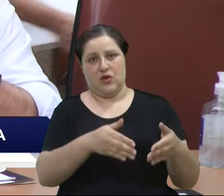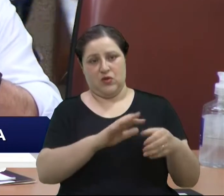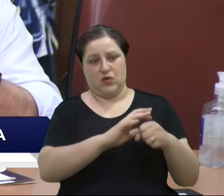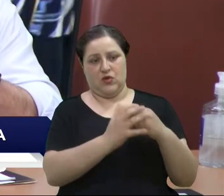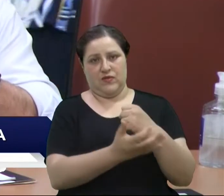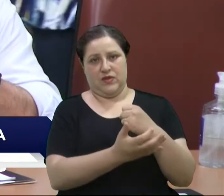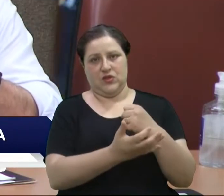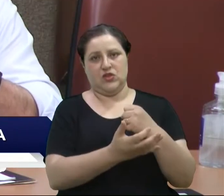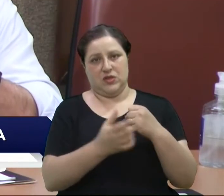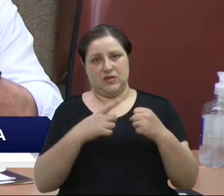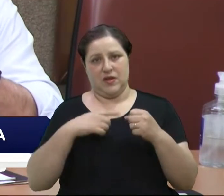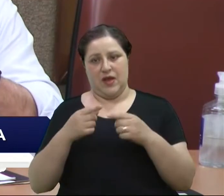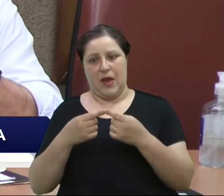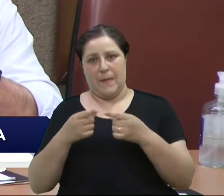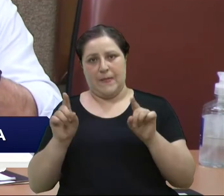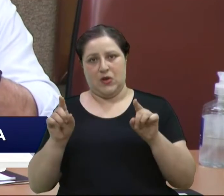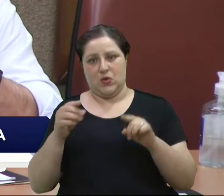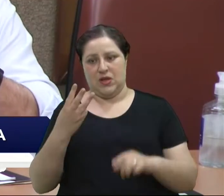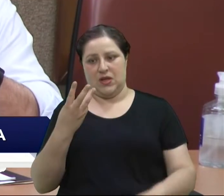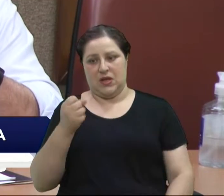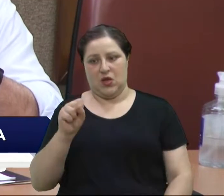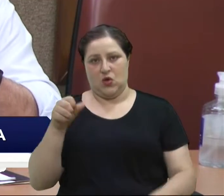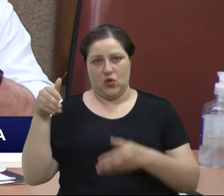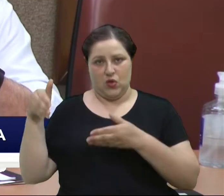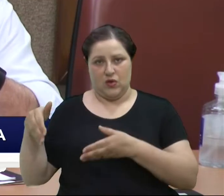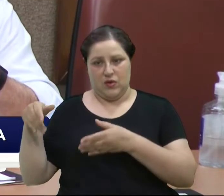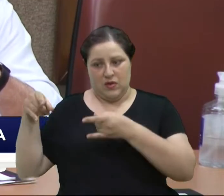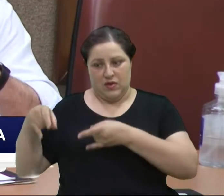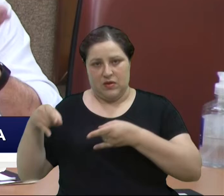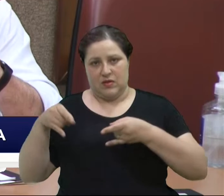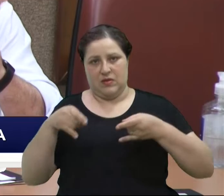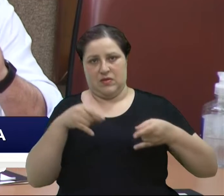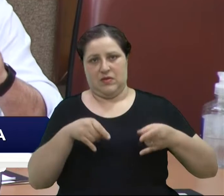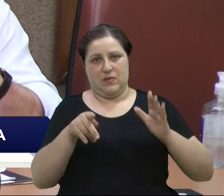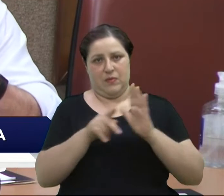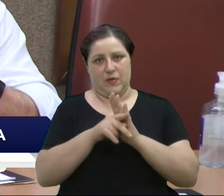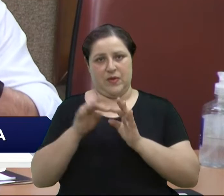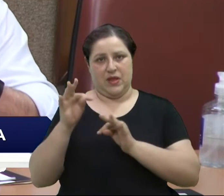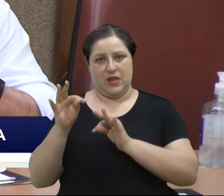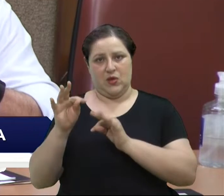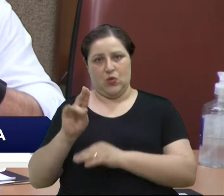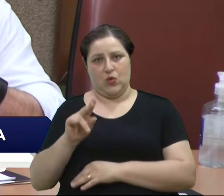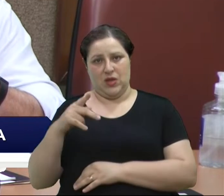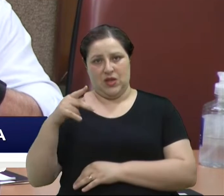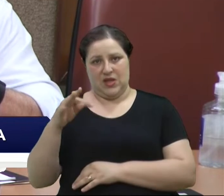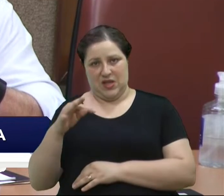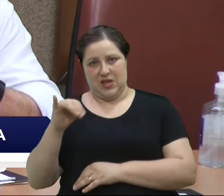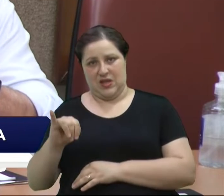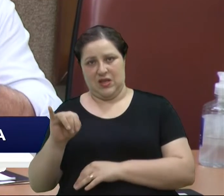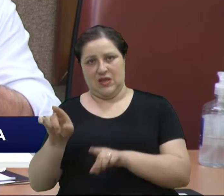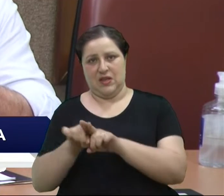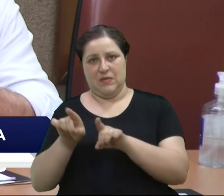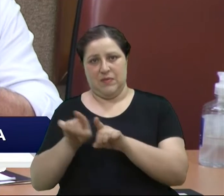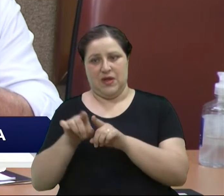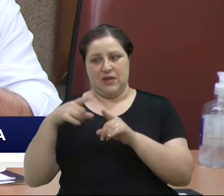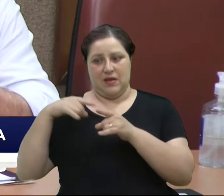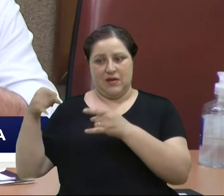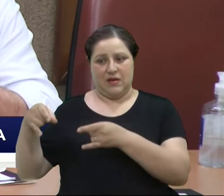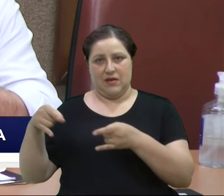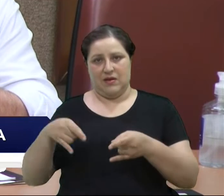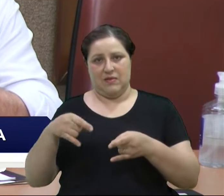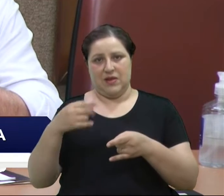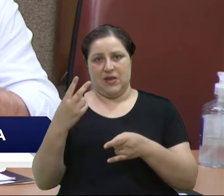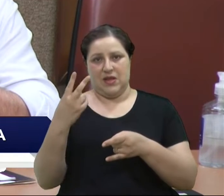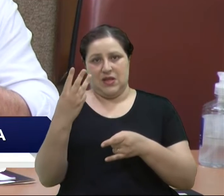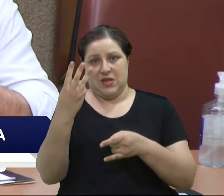intensiva, vários leitos em 30 horas, 36 horas, né? E colocando a sua estrutura